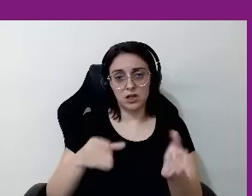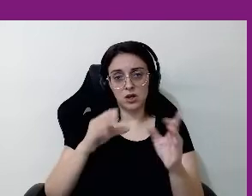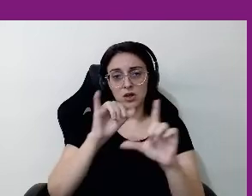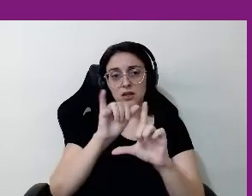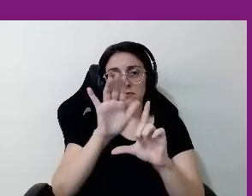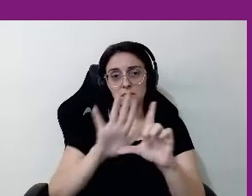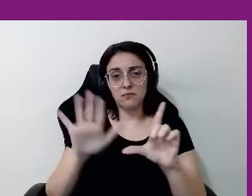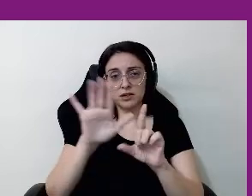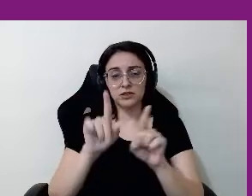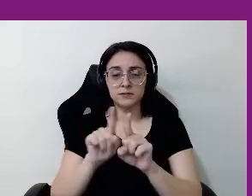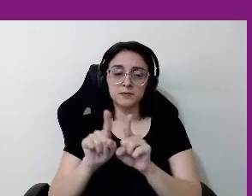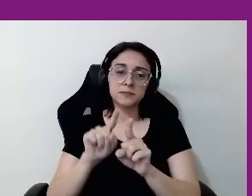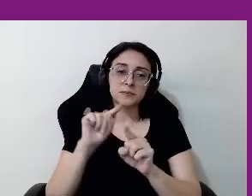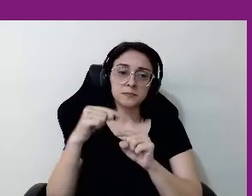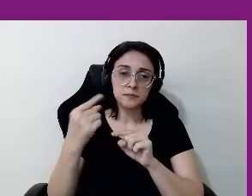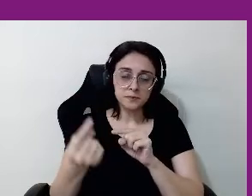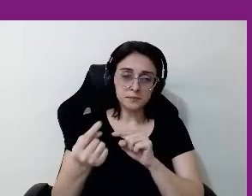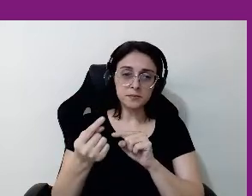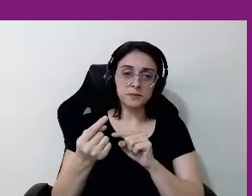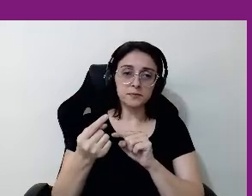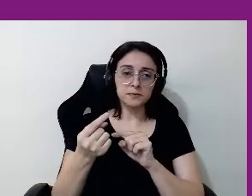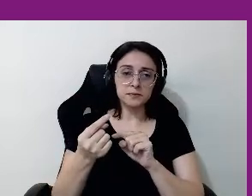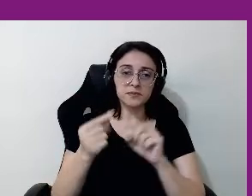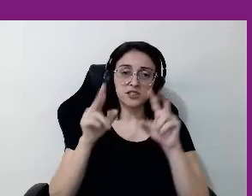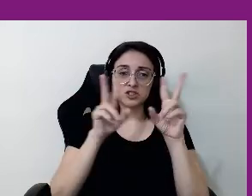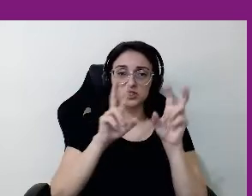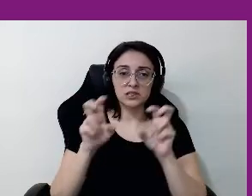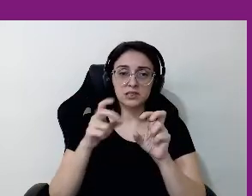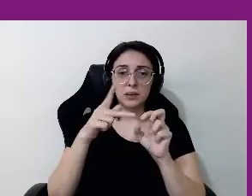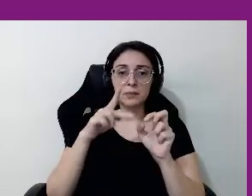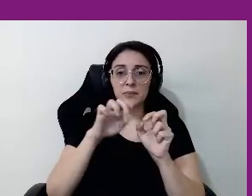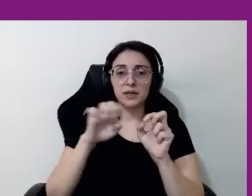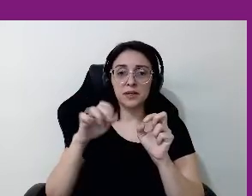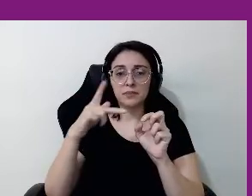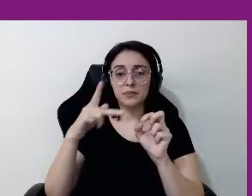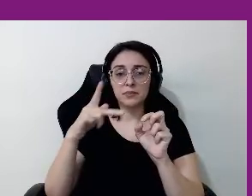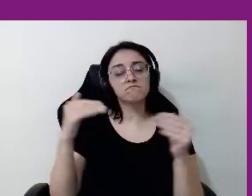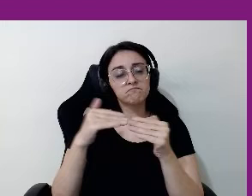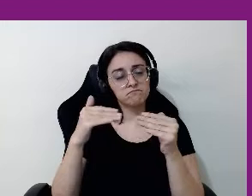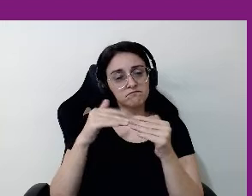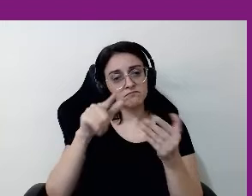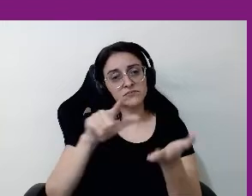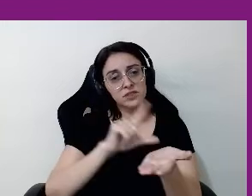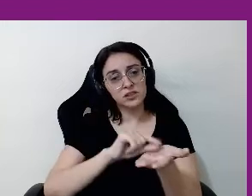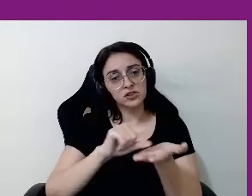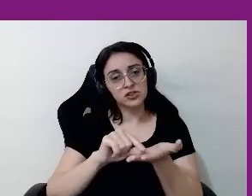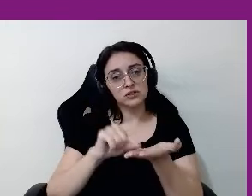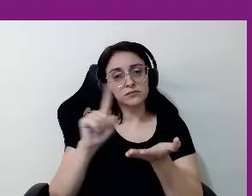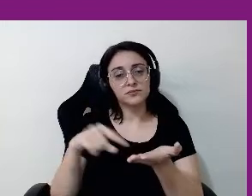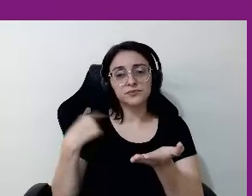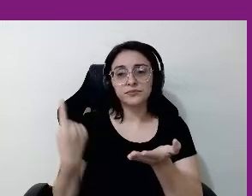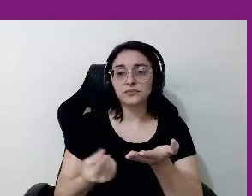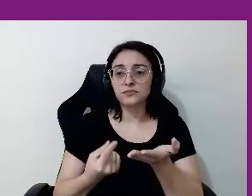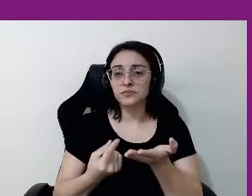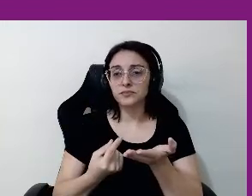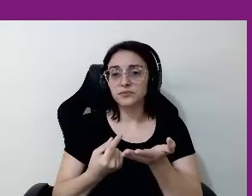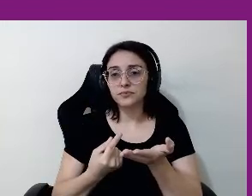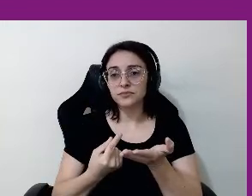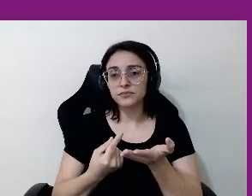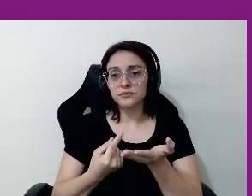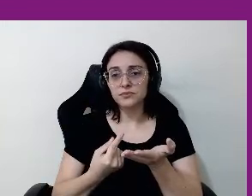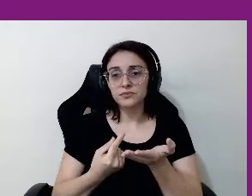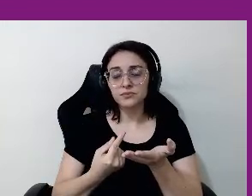imagem. E a titulação da PIP, eu concordo com esse artigo, né, dos